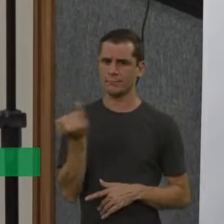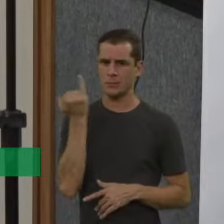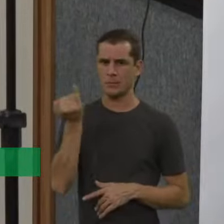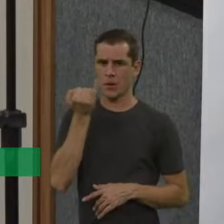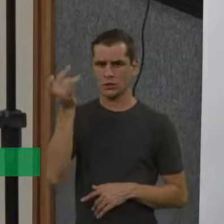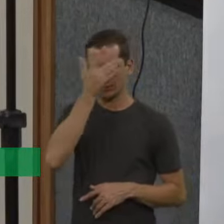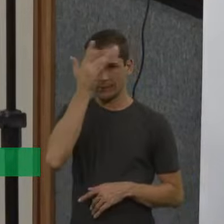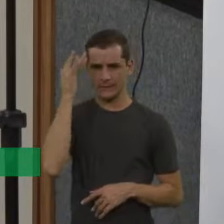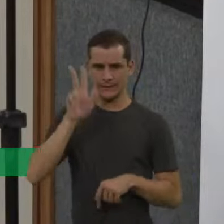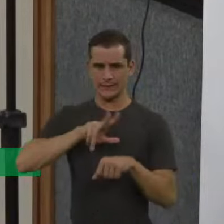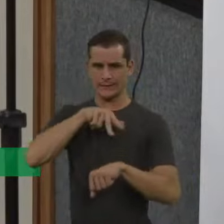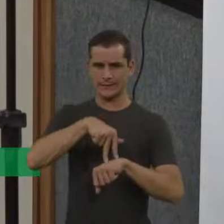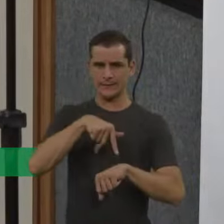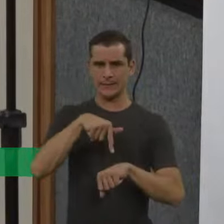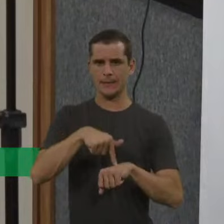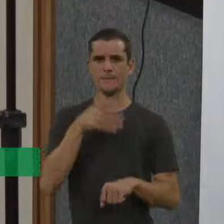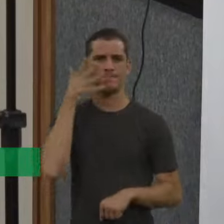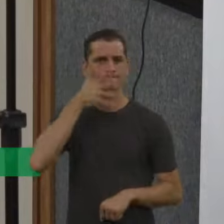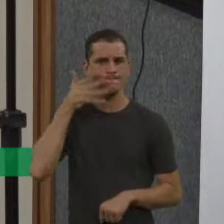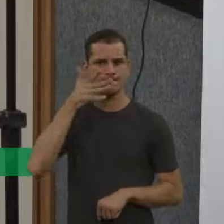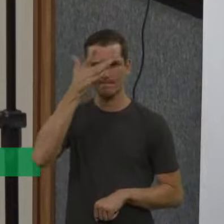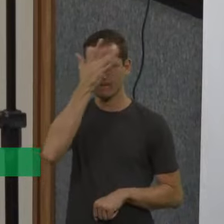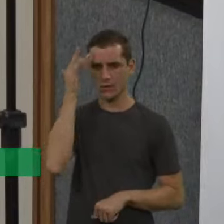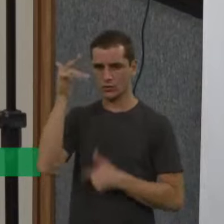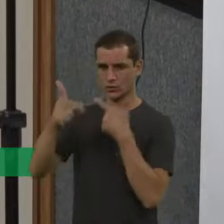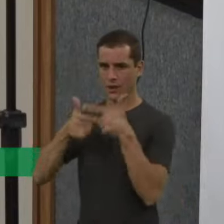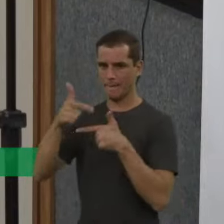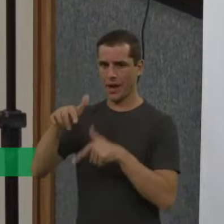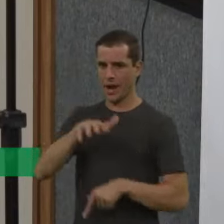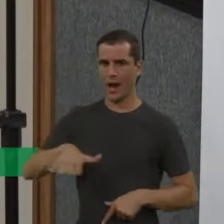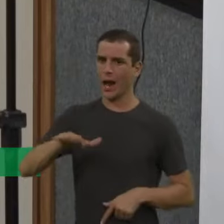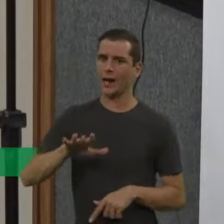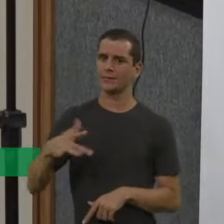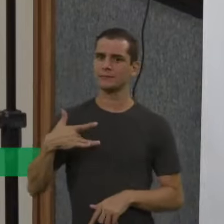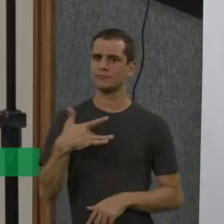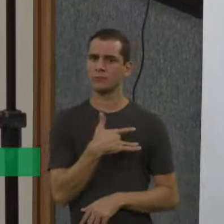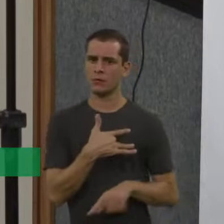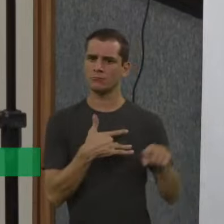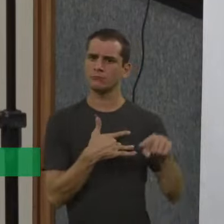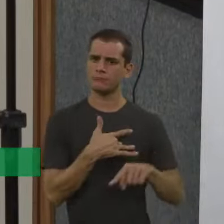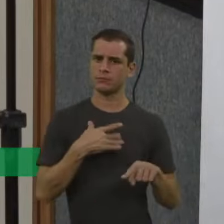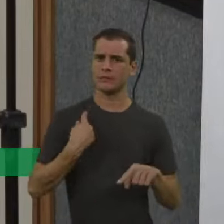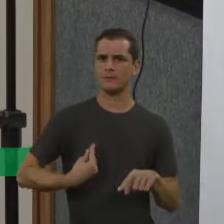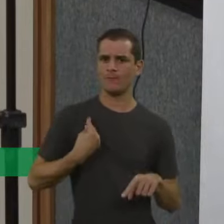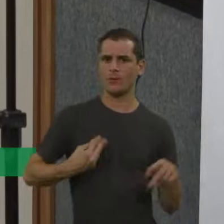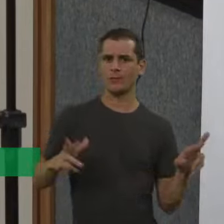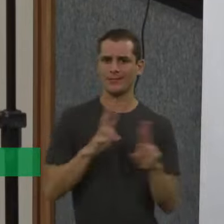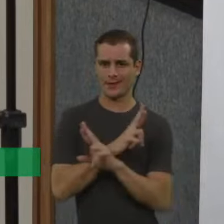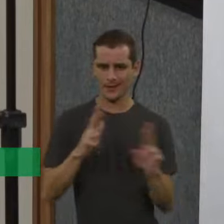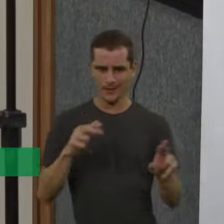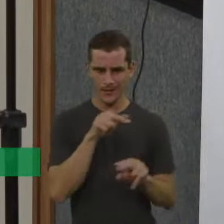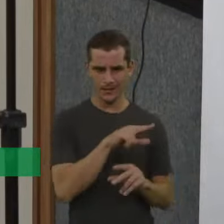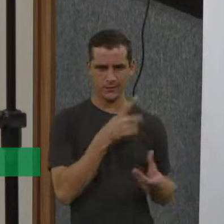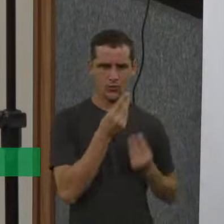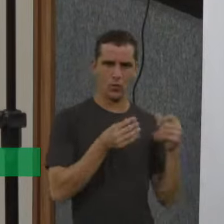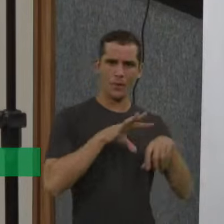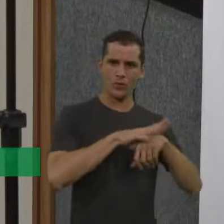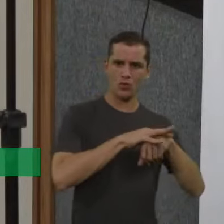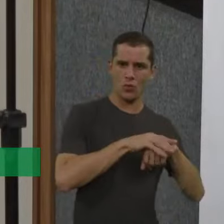público privilegiado da saúde e que vive diretamente uma relação com a gente que tem ou